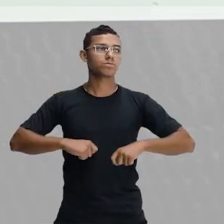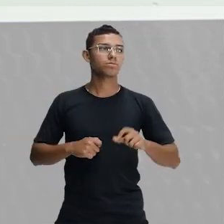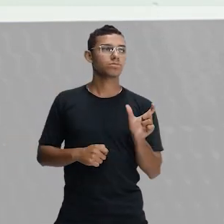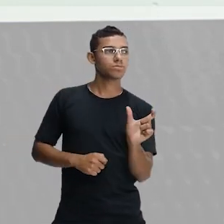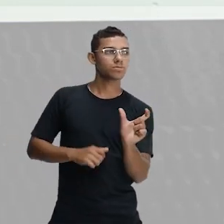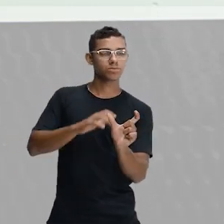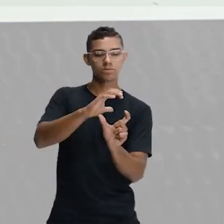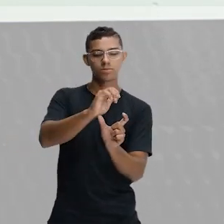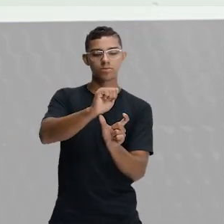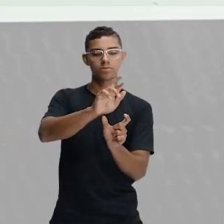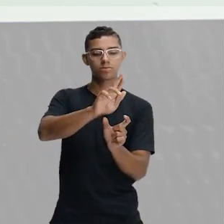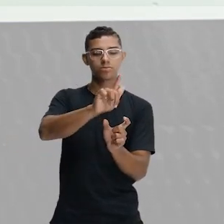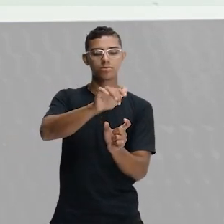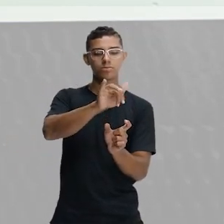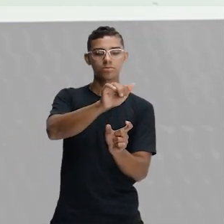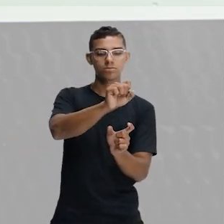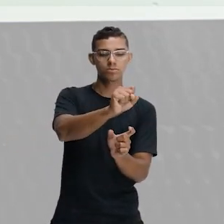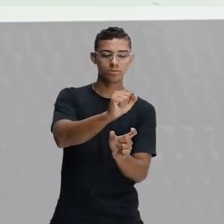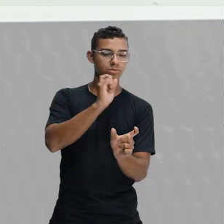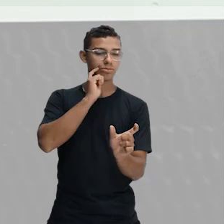né, de cargas